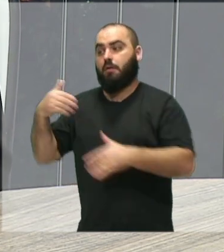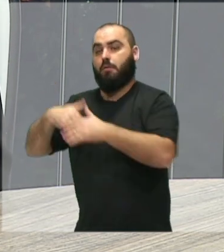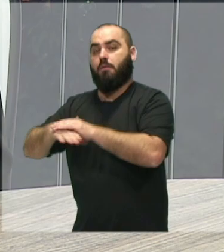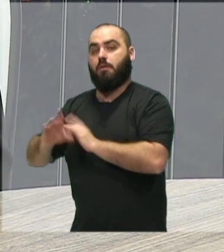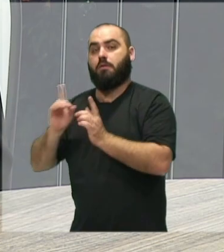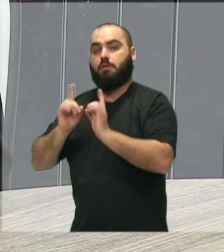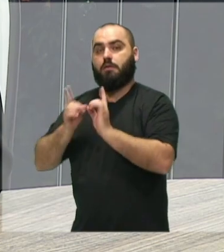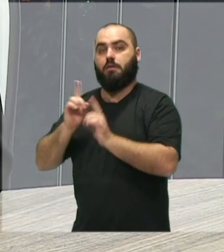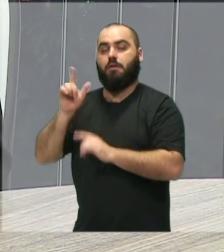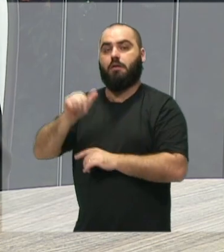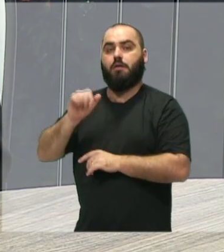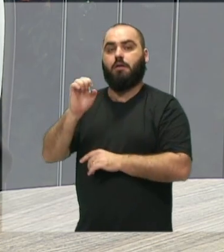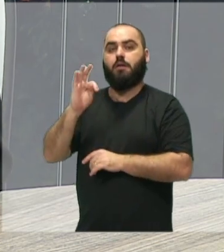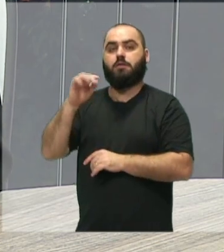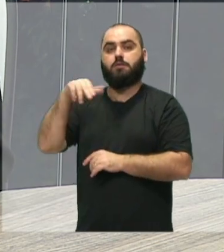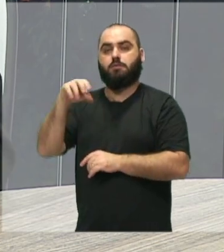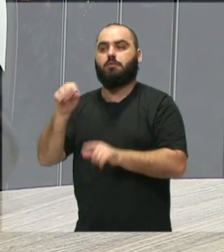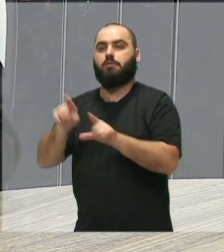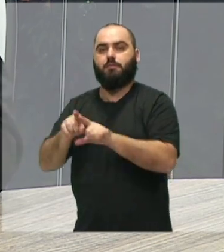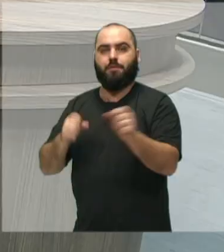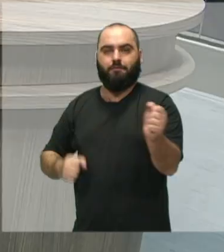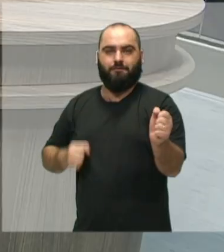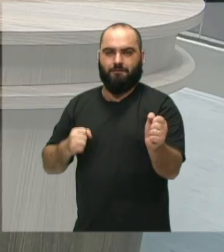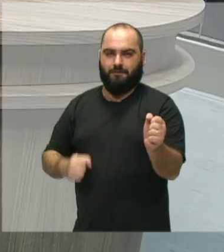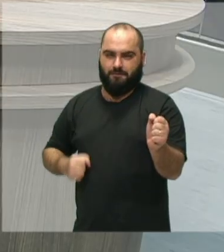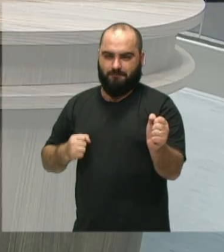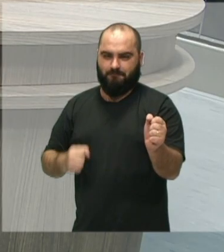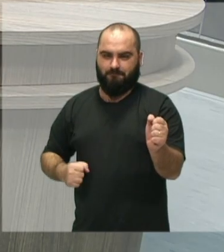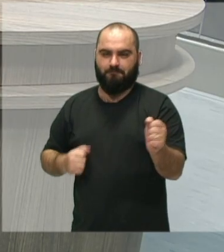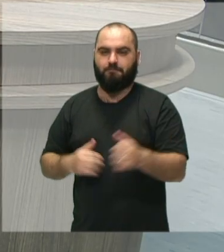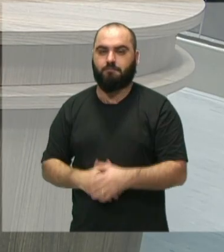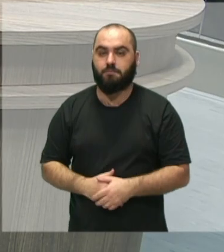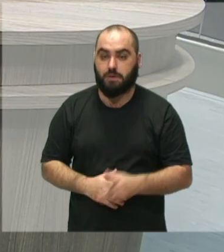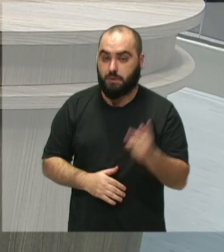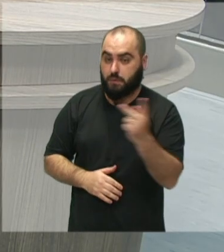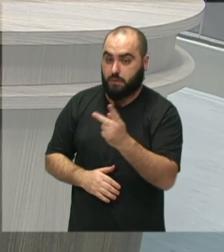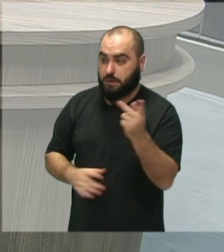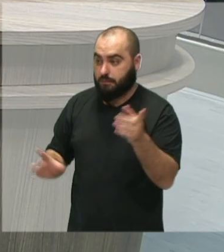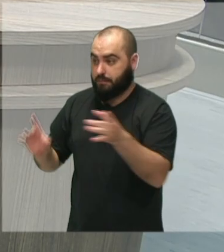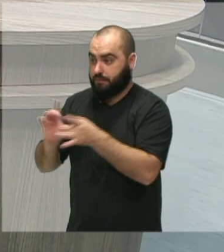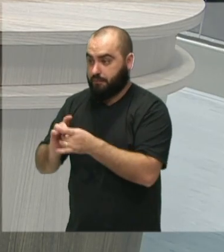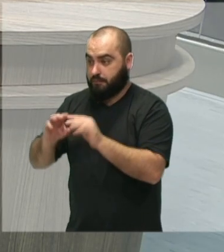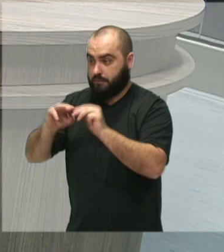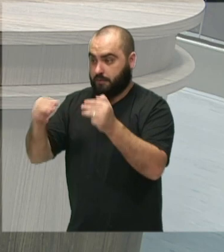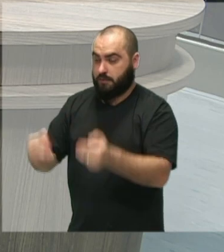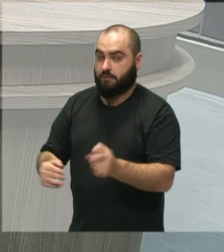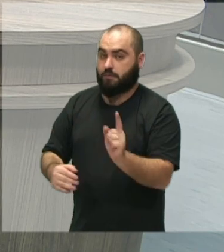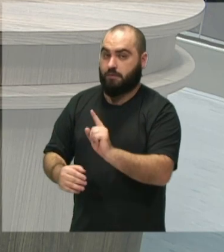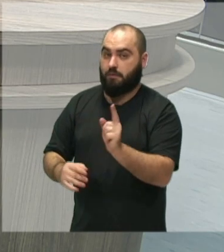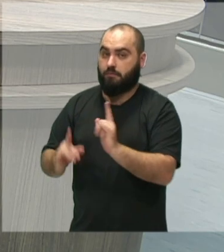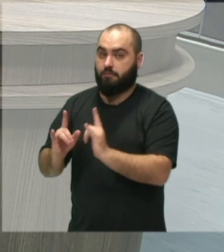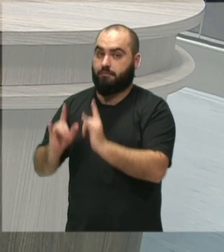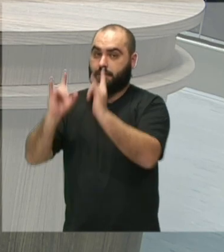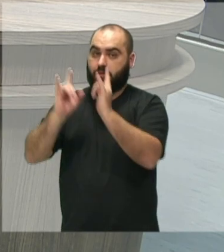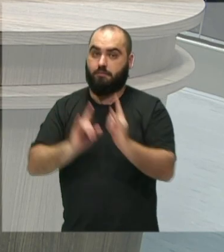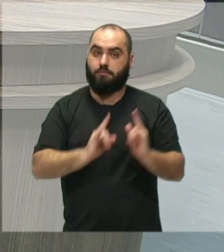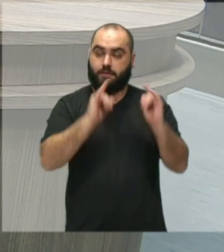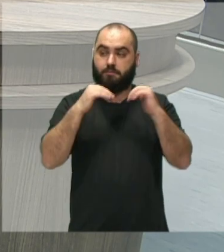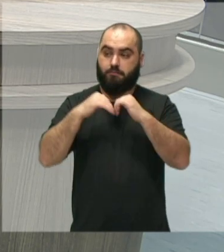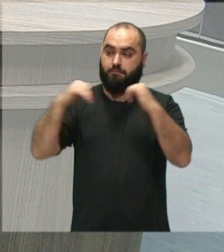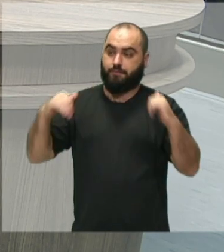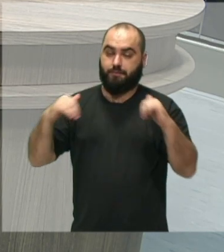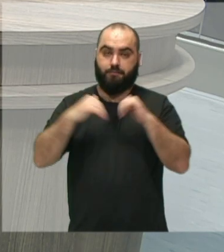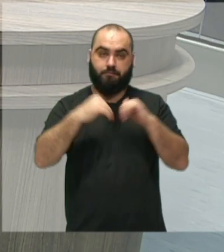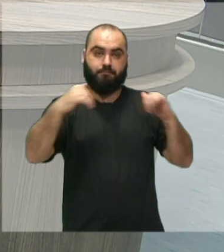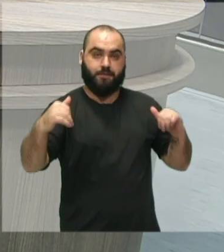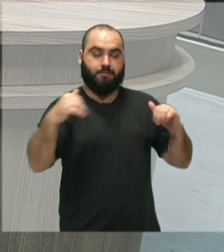o de etnografia e o ferroviário. Aí eles não ficam exatamente anexados ao museu, eles são dois prédios isolados, no